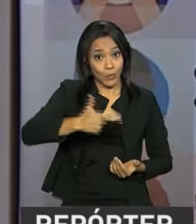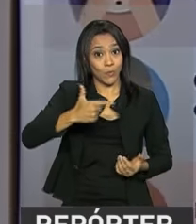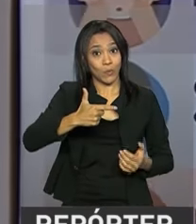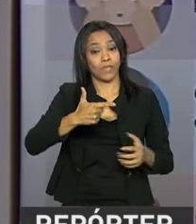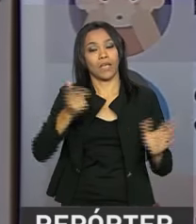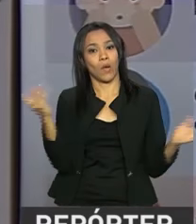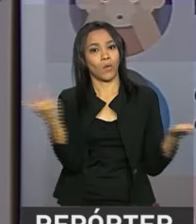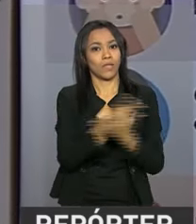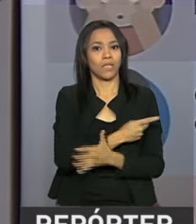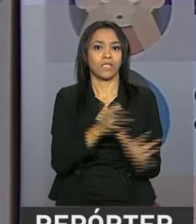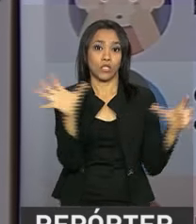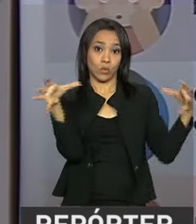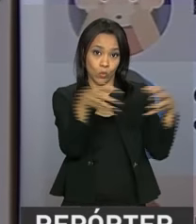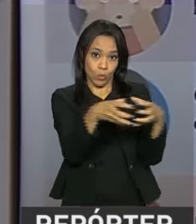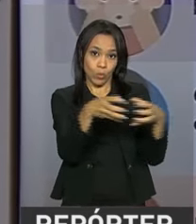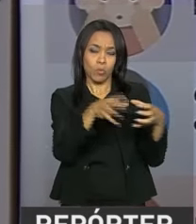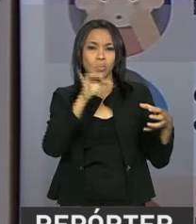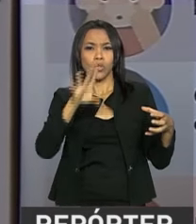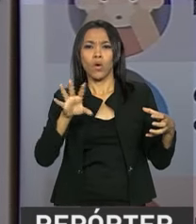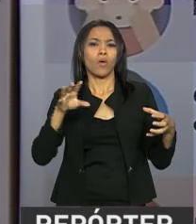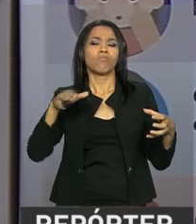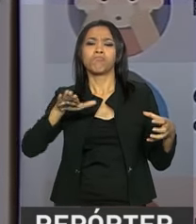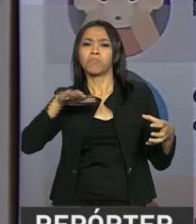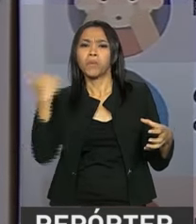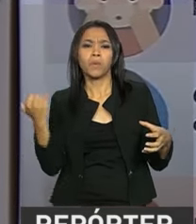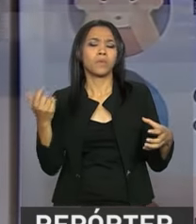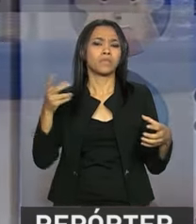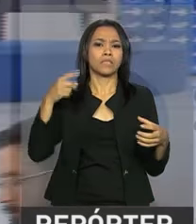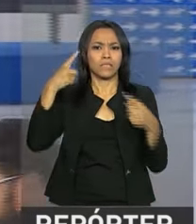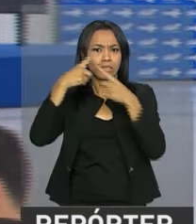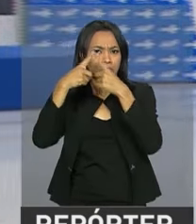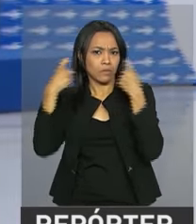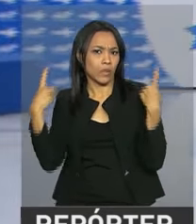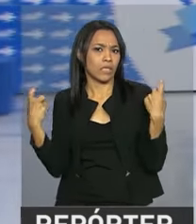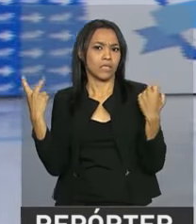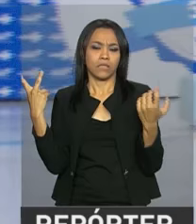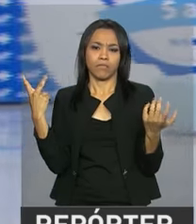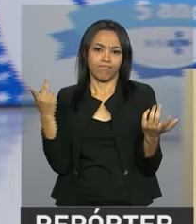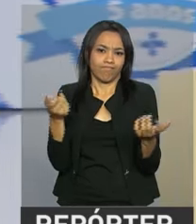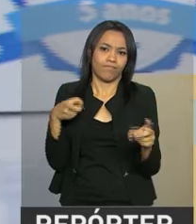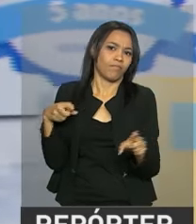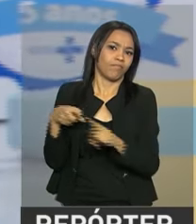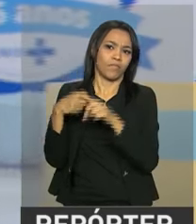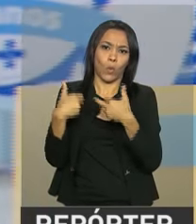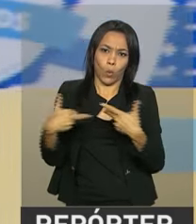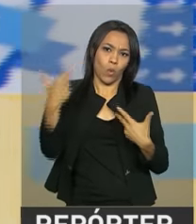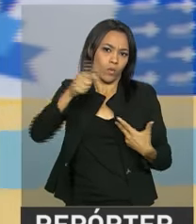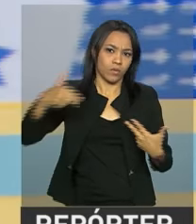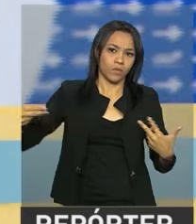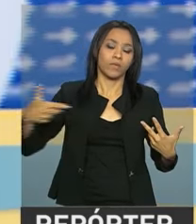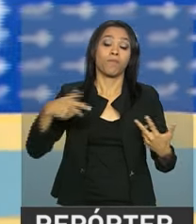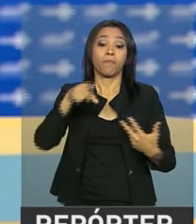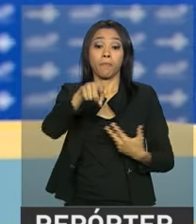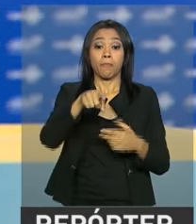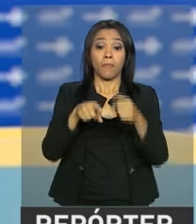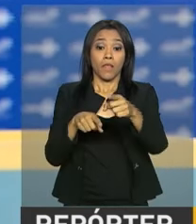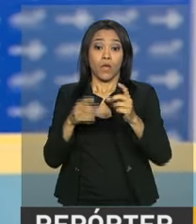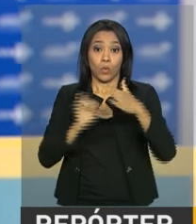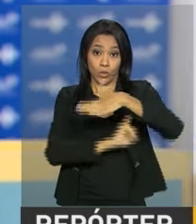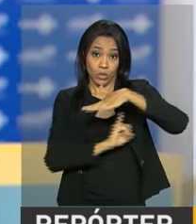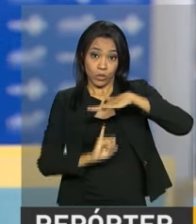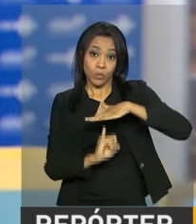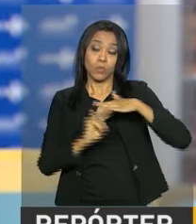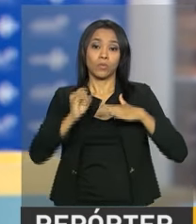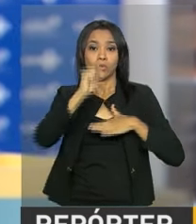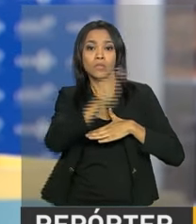grupo, atrás apenas de acidentes e mortes violentas. Só no ano que vem, a estimativa do Instituto Nacional do Câncer é